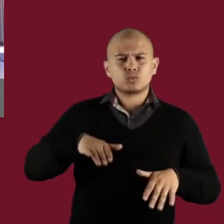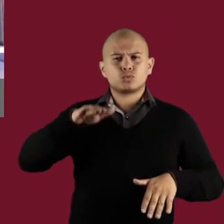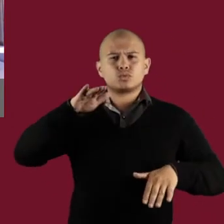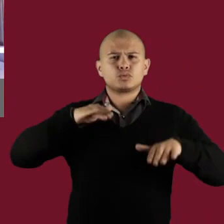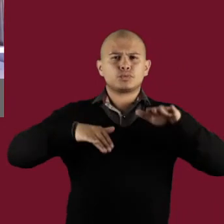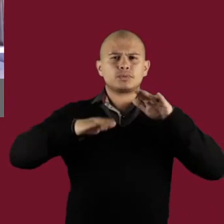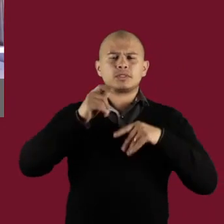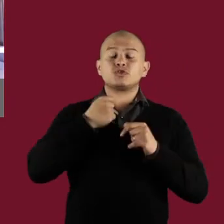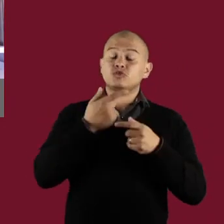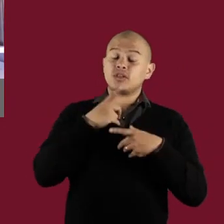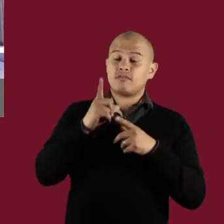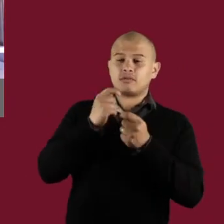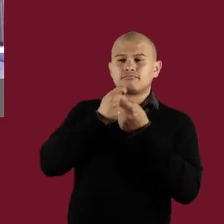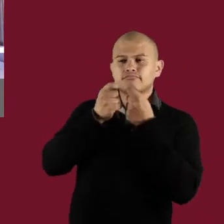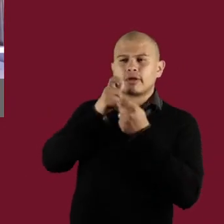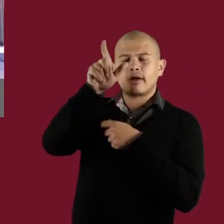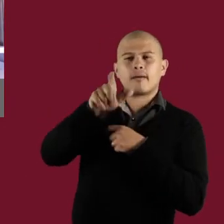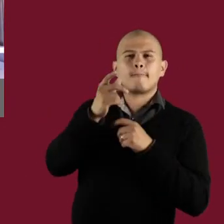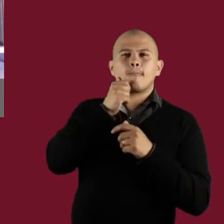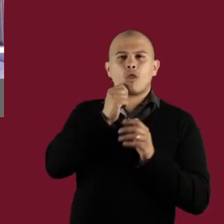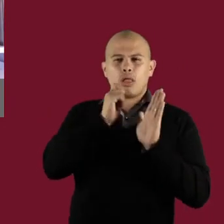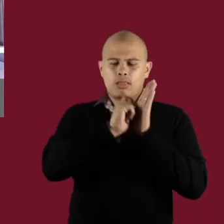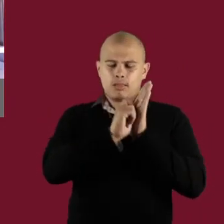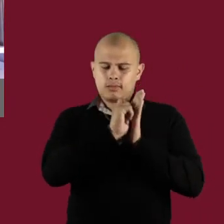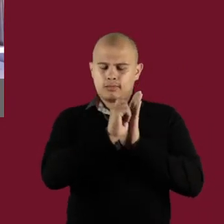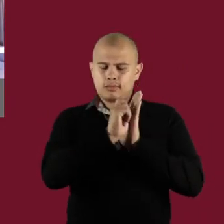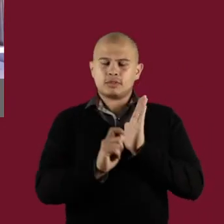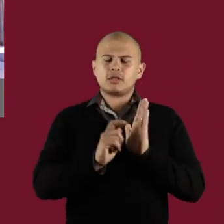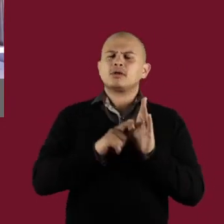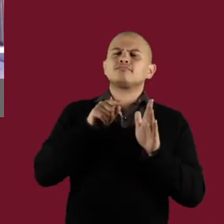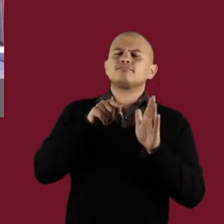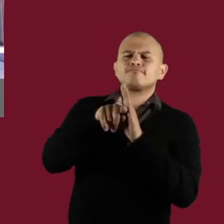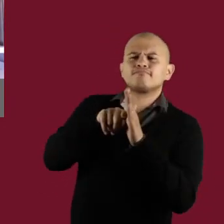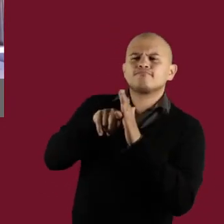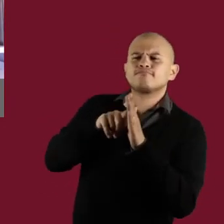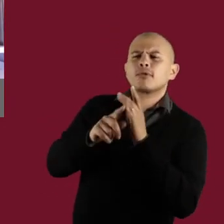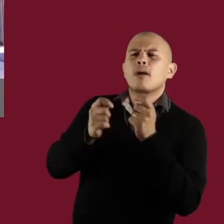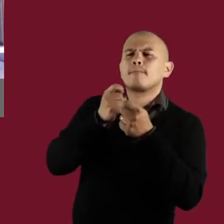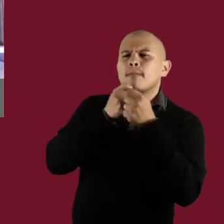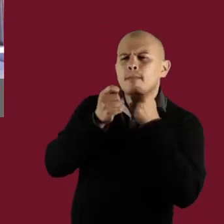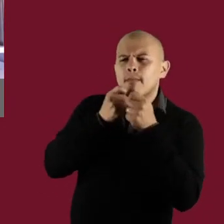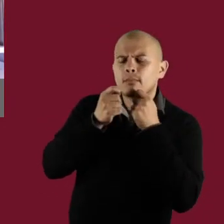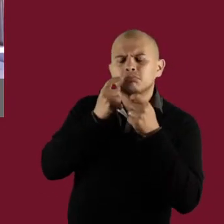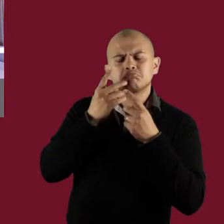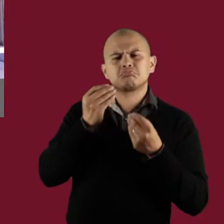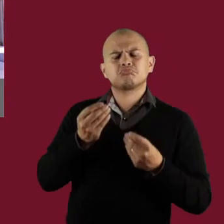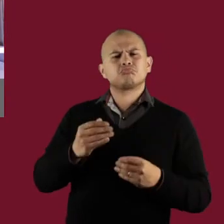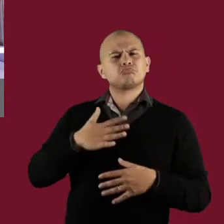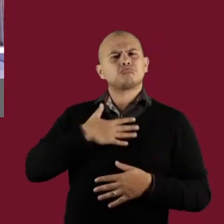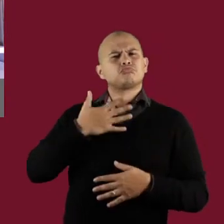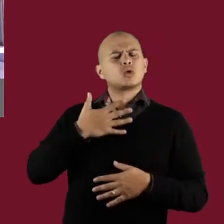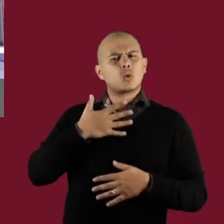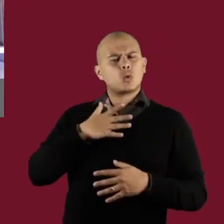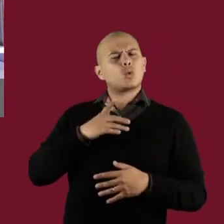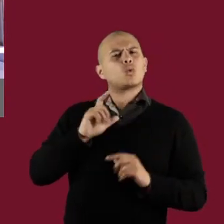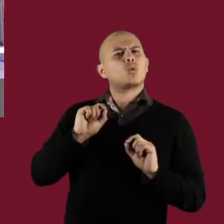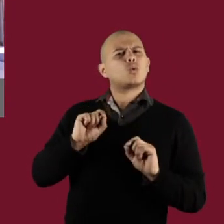estava escrevendo e teve um interesse que nos surpreendeu de alguma forma. Então,